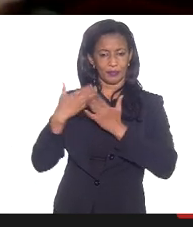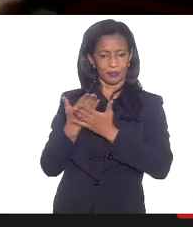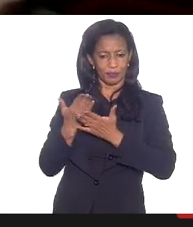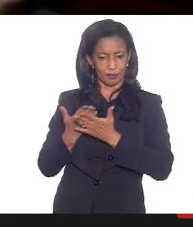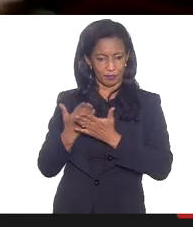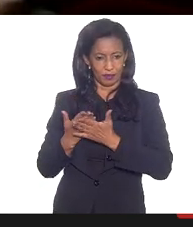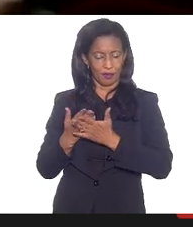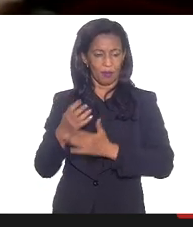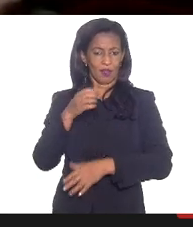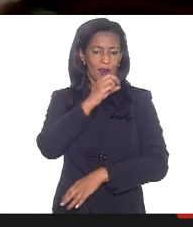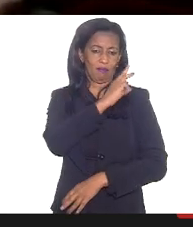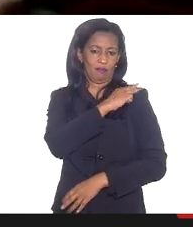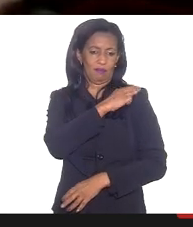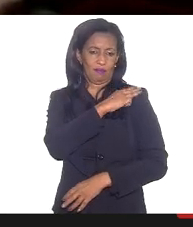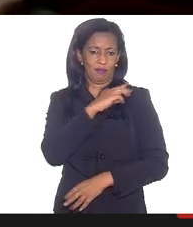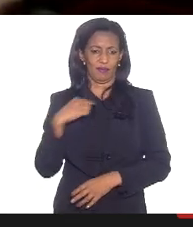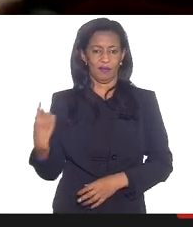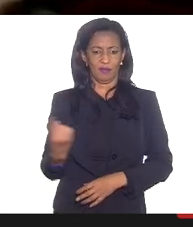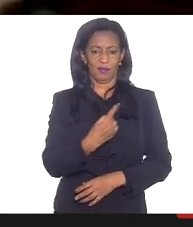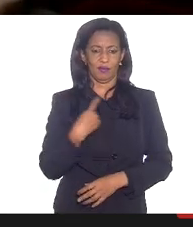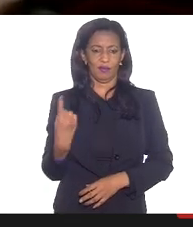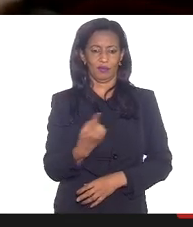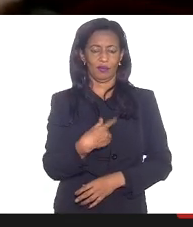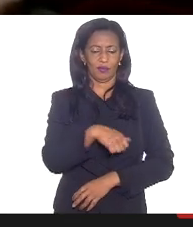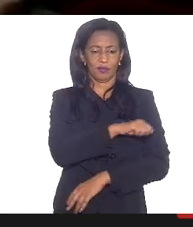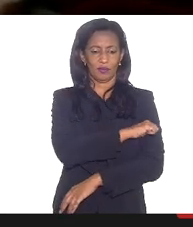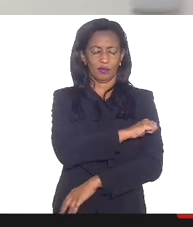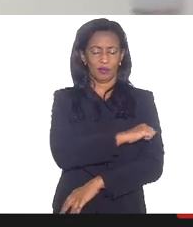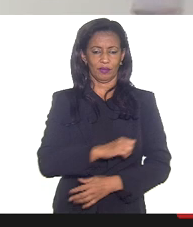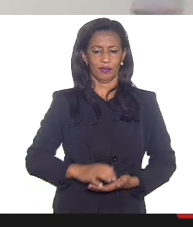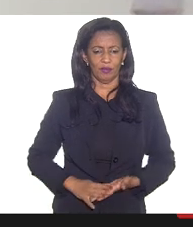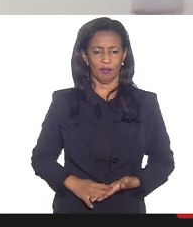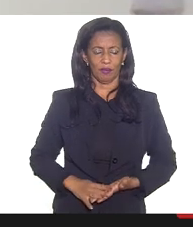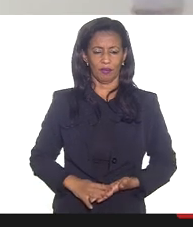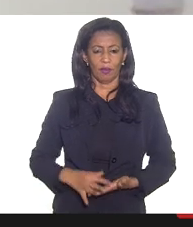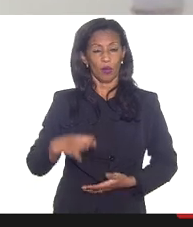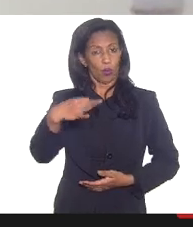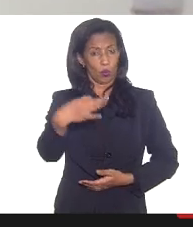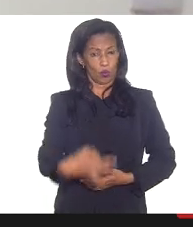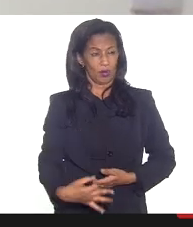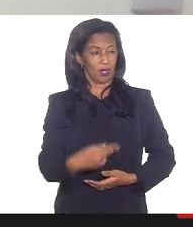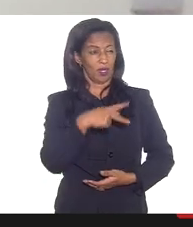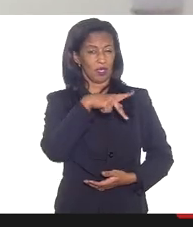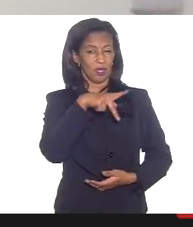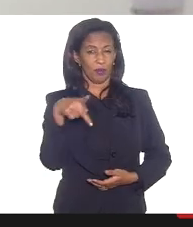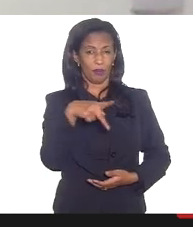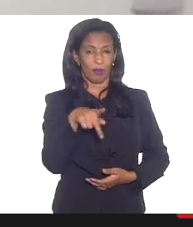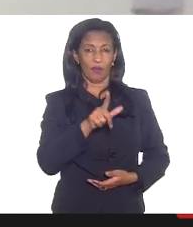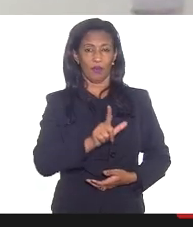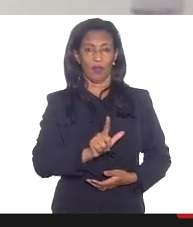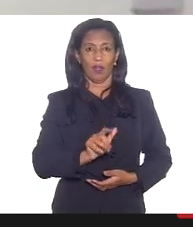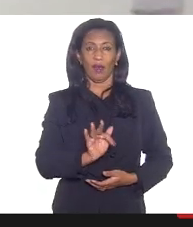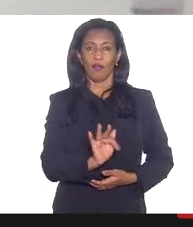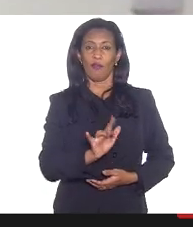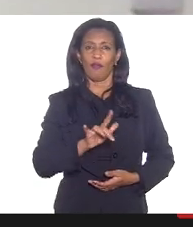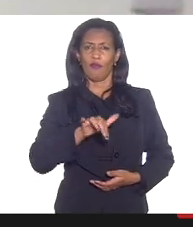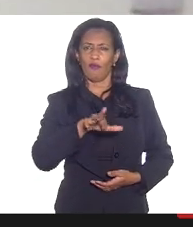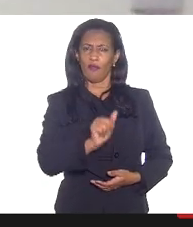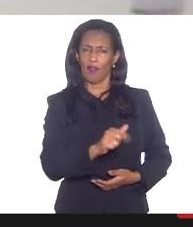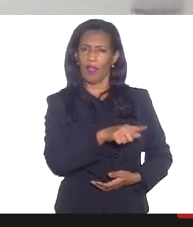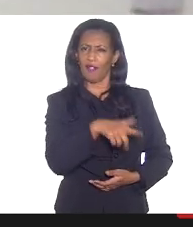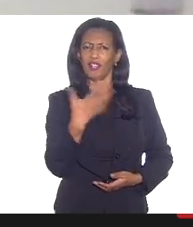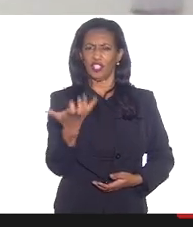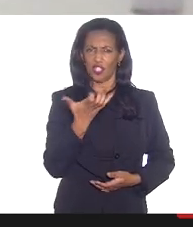no ensino médio nas nossas unidades escolares. Com certeza. Com a palavra, então, a professora Flávia, a gente quer, né,